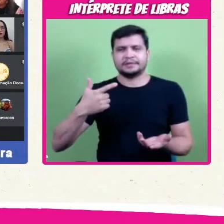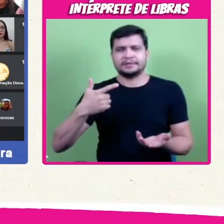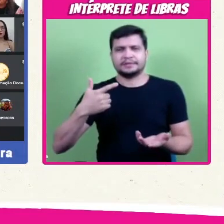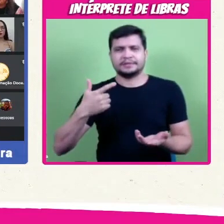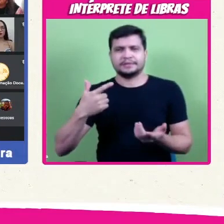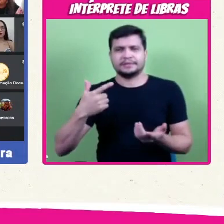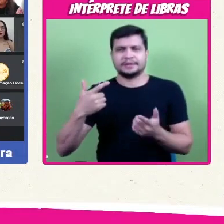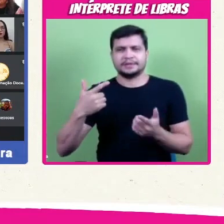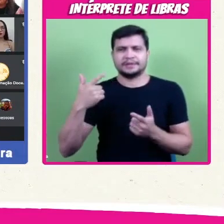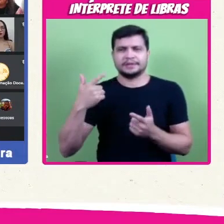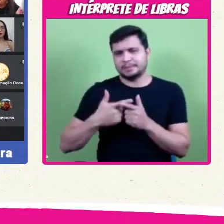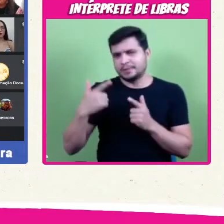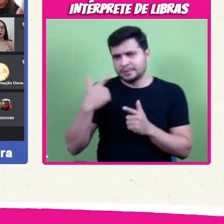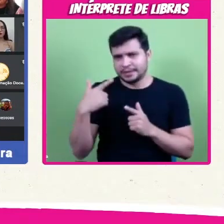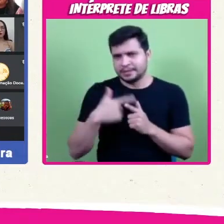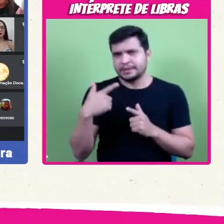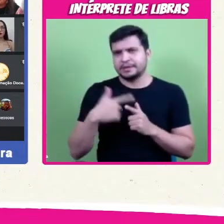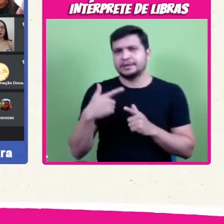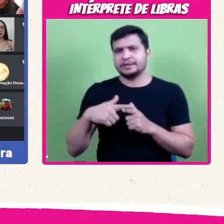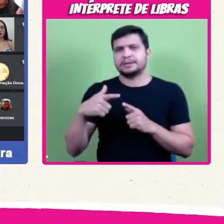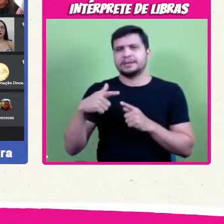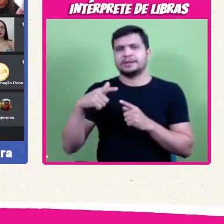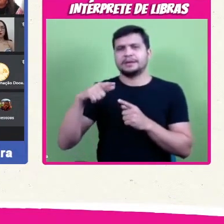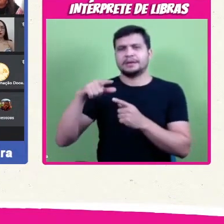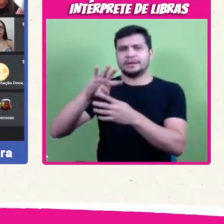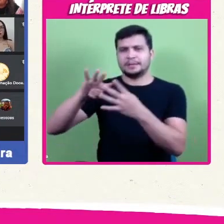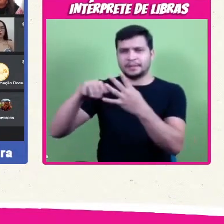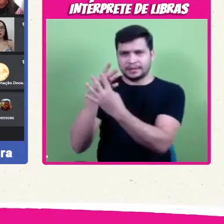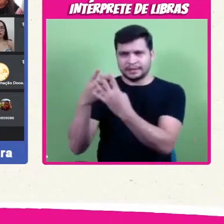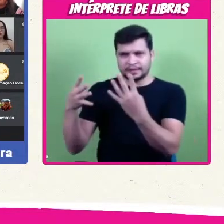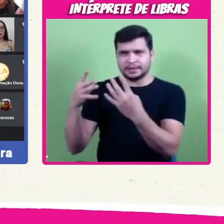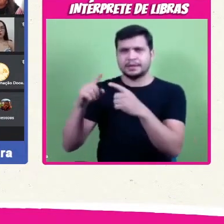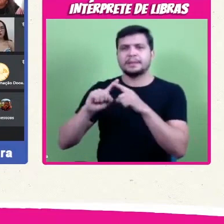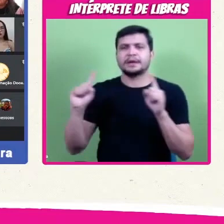com a parte da planilha, mas eu já vou acessar, já eu começo. Me perdoe.